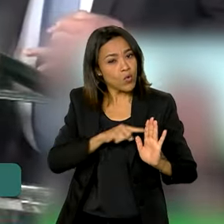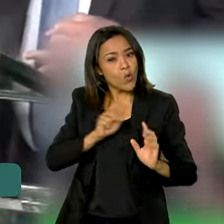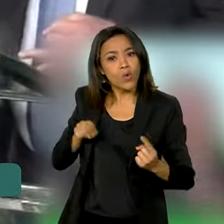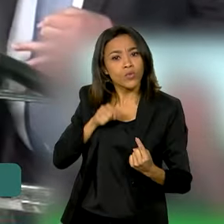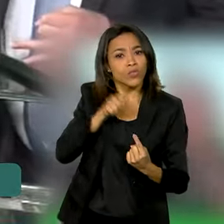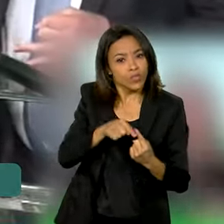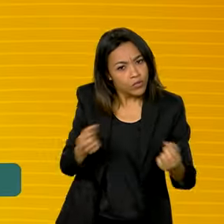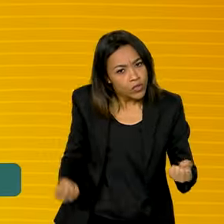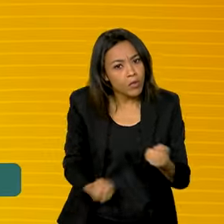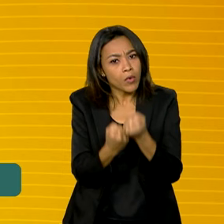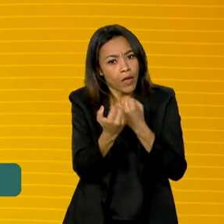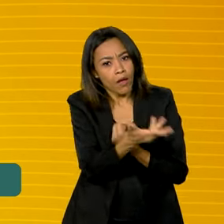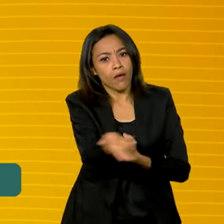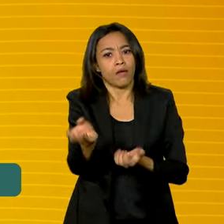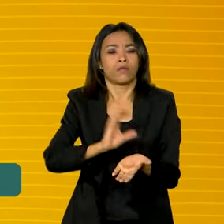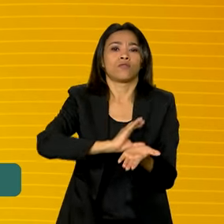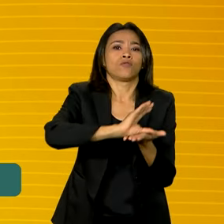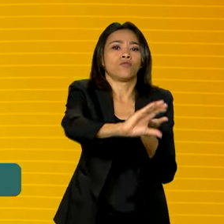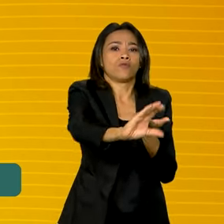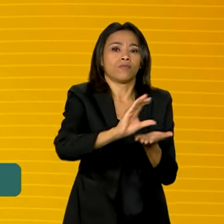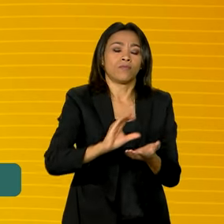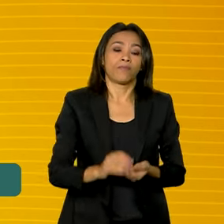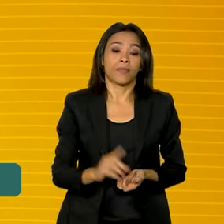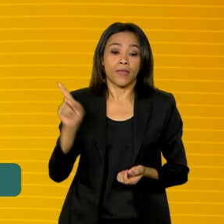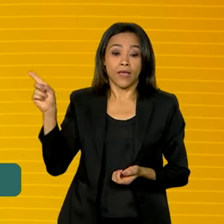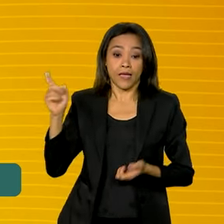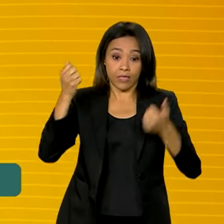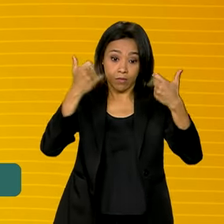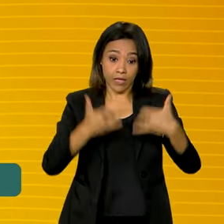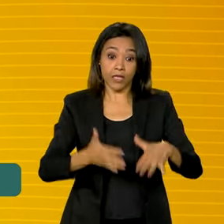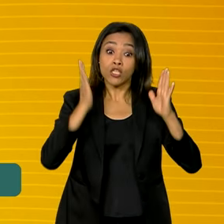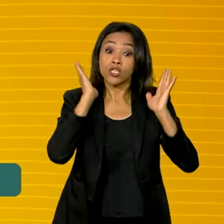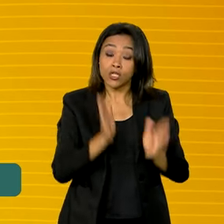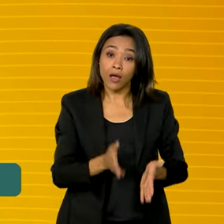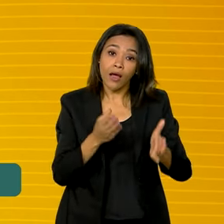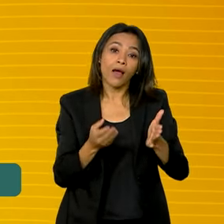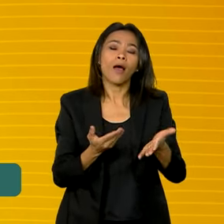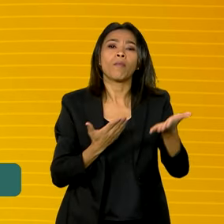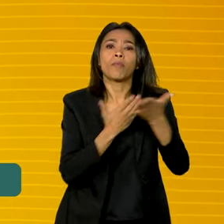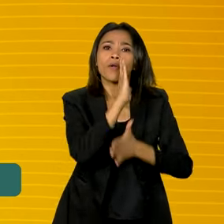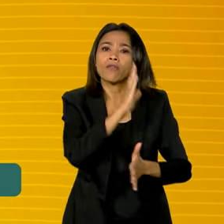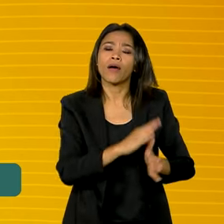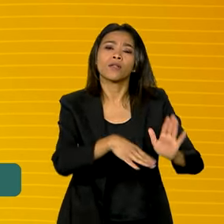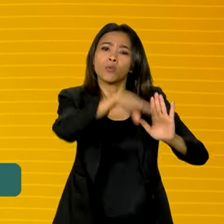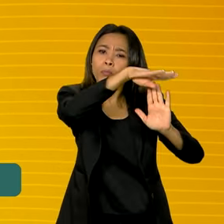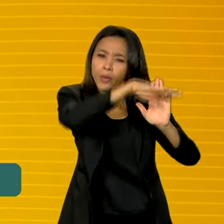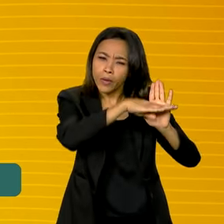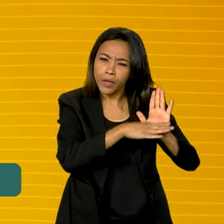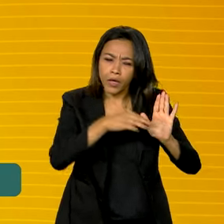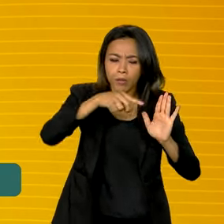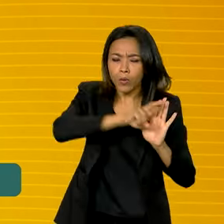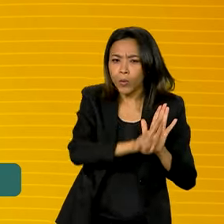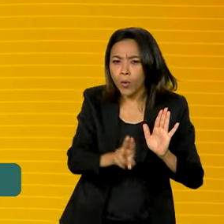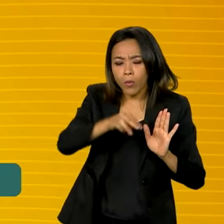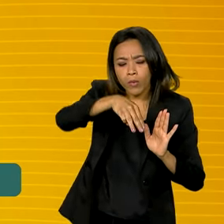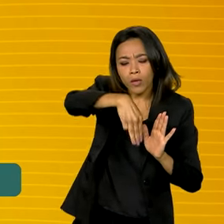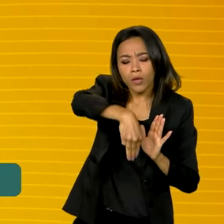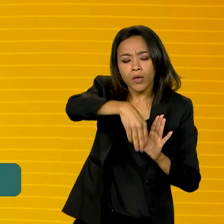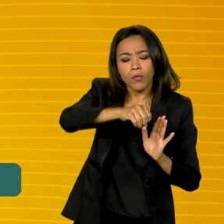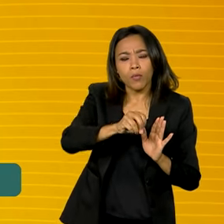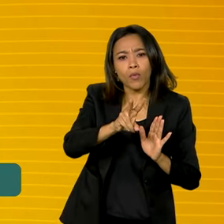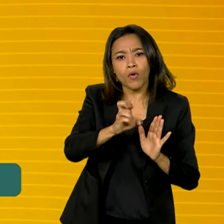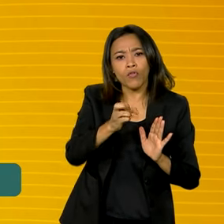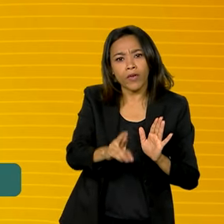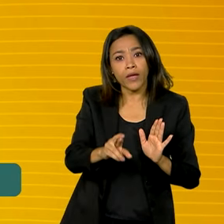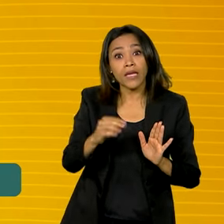esses investimentos. Nós já tínhamos aprovado a lei do Mover, Mobilidade Verde. São 19,5 bilhões